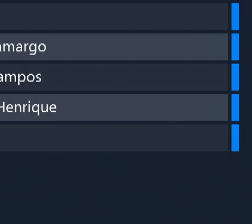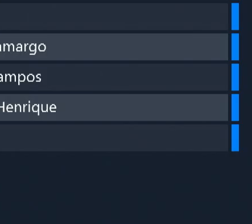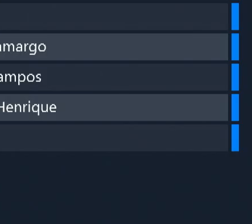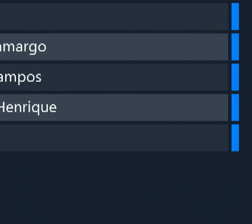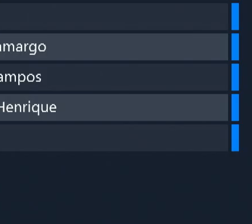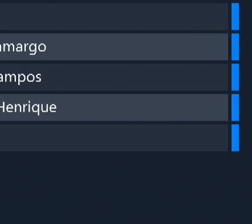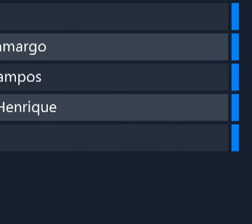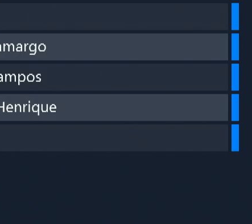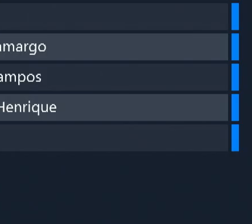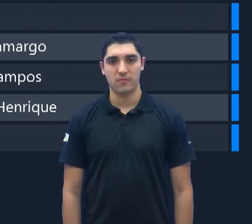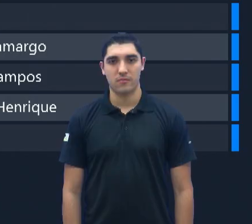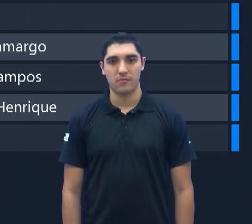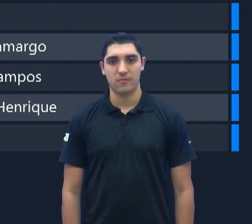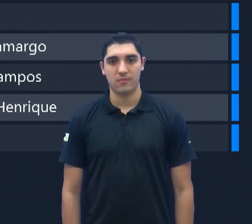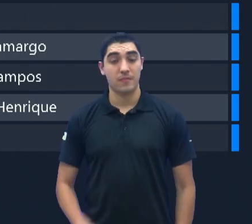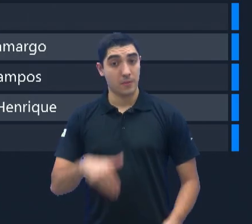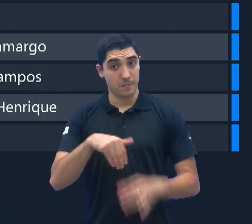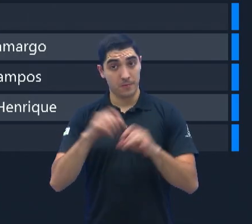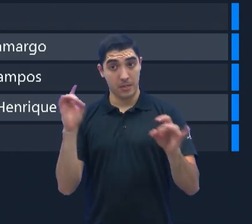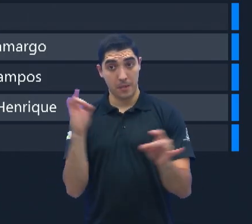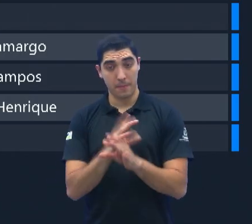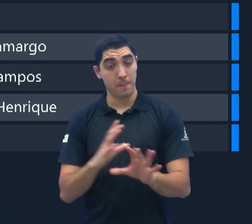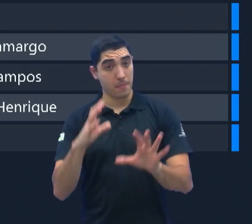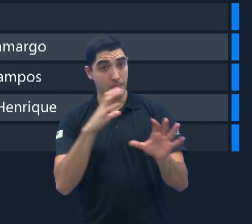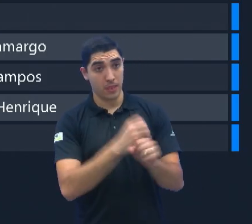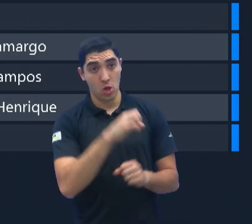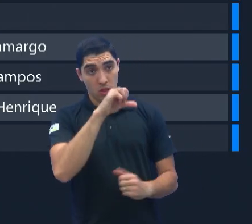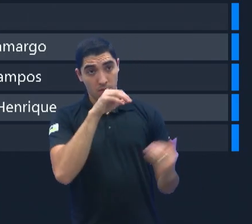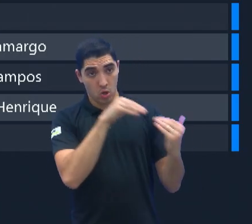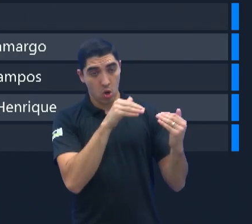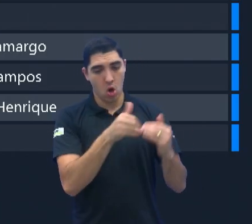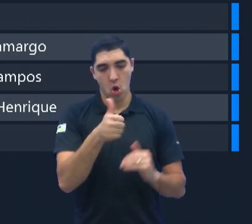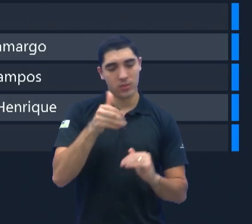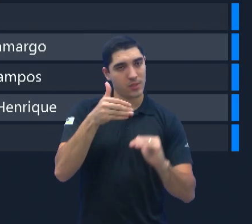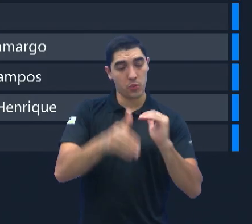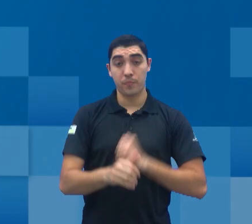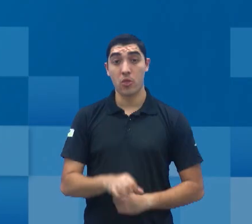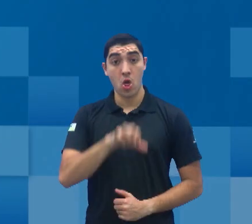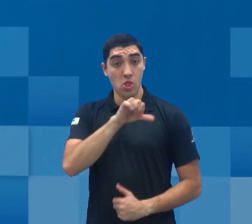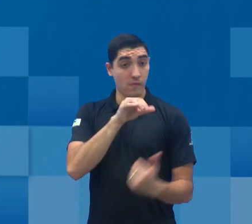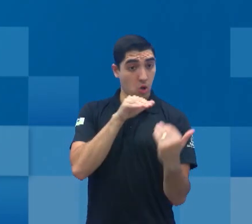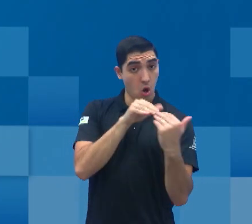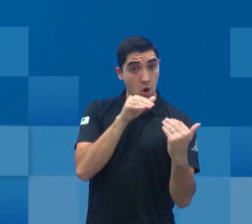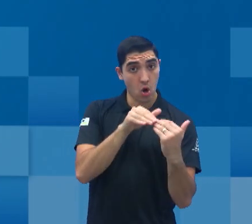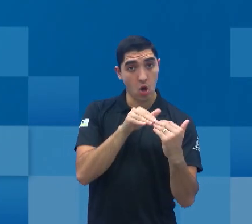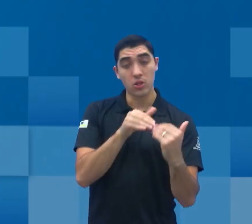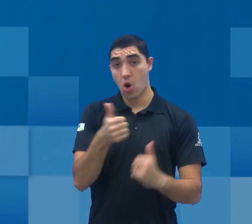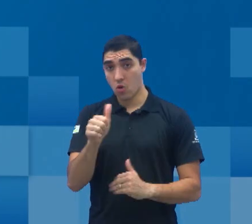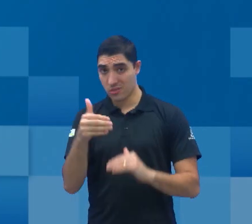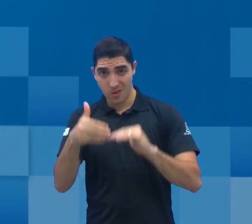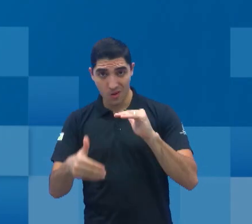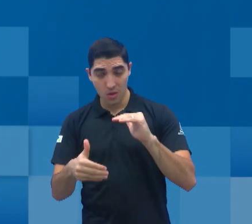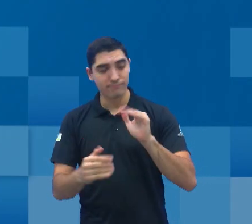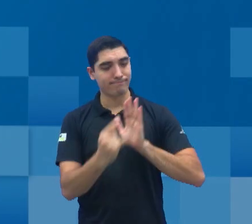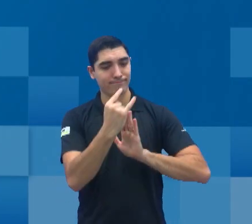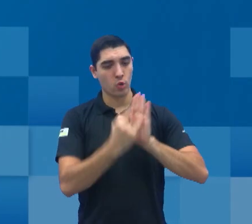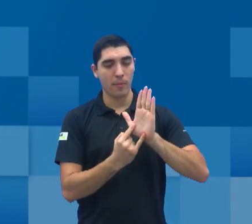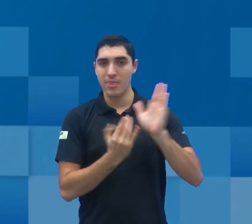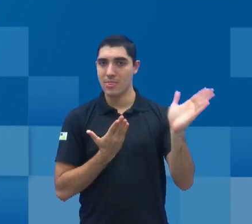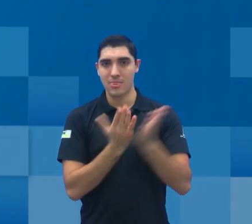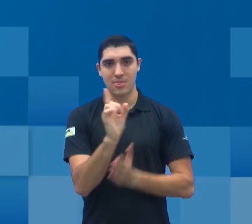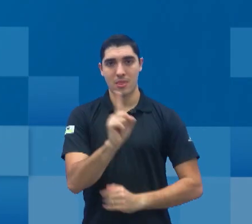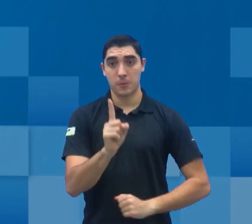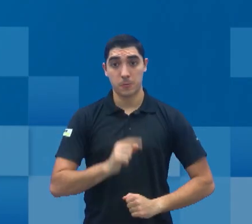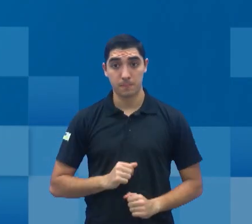Encerrada a votação. 9 votos favoráveis, 11 votos contrários. Com 9 votos favoráveis, 11 votos contrários, o requerimento está